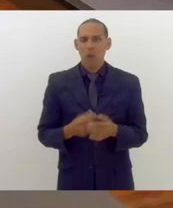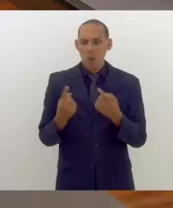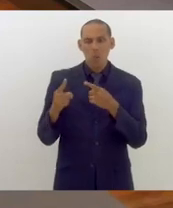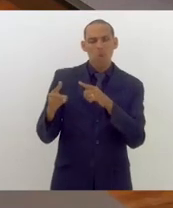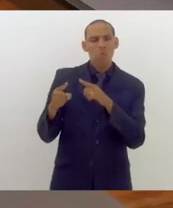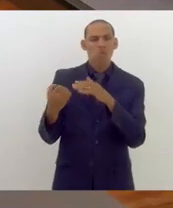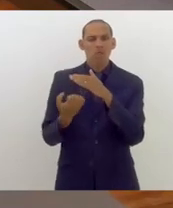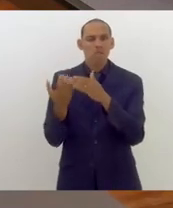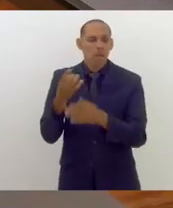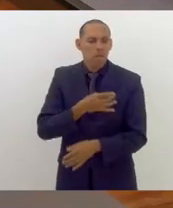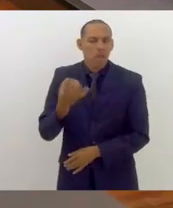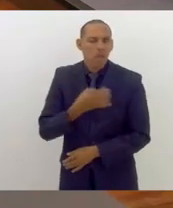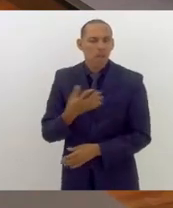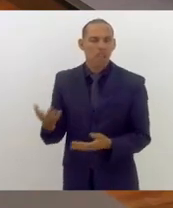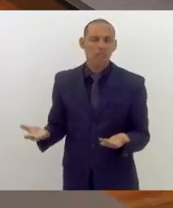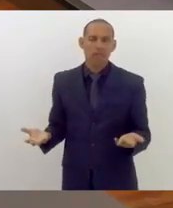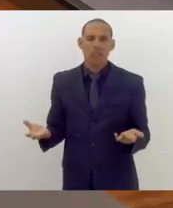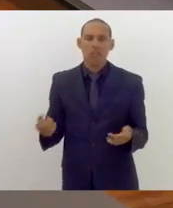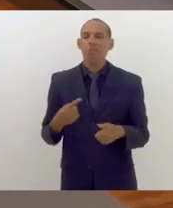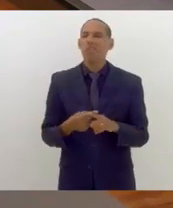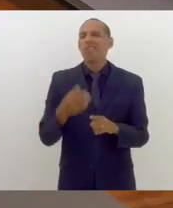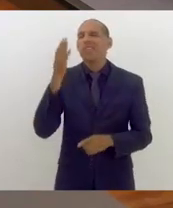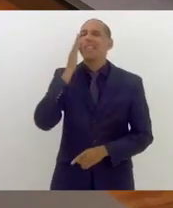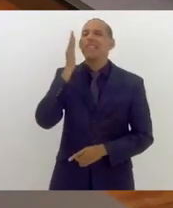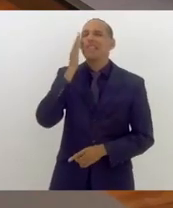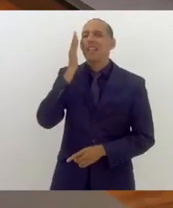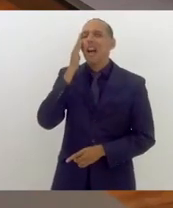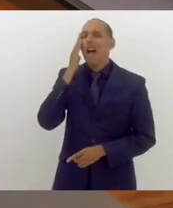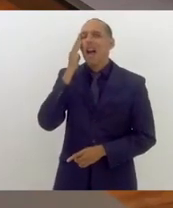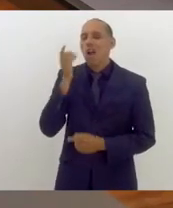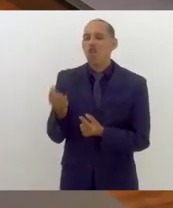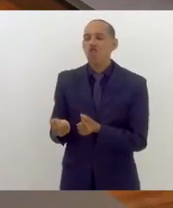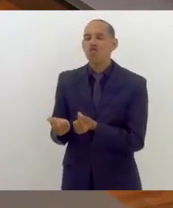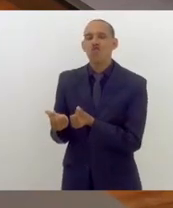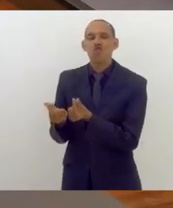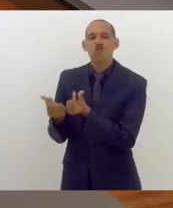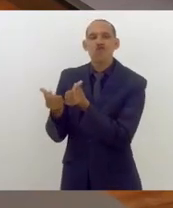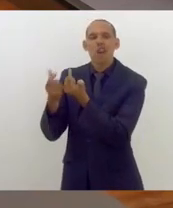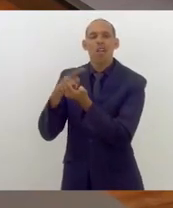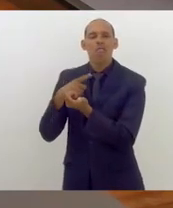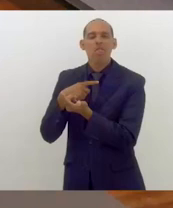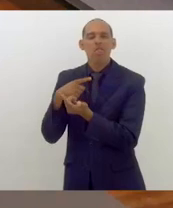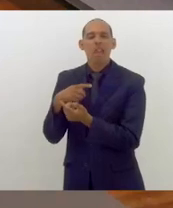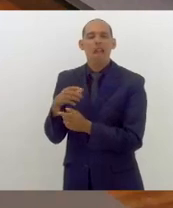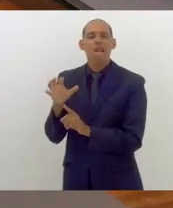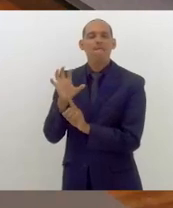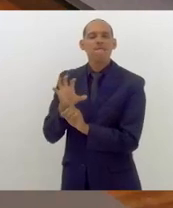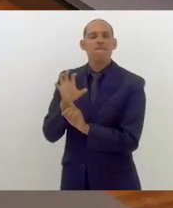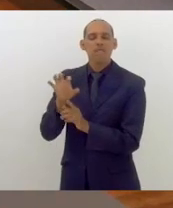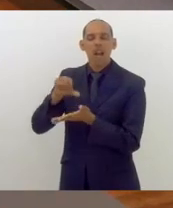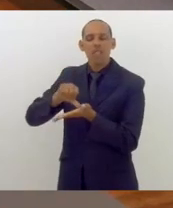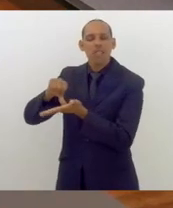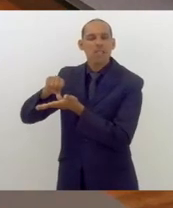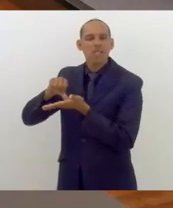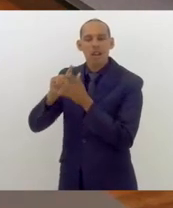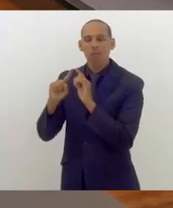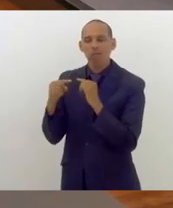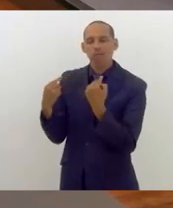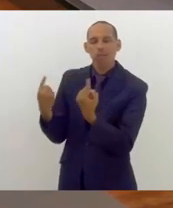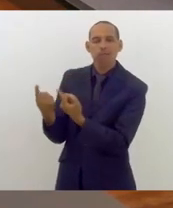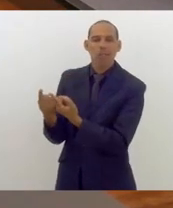tem medo porque sabe que existe o poder econômico ali existe influência de setores ali daquele entorno